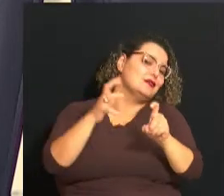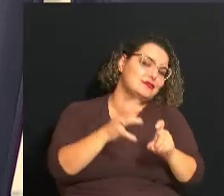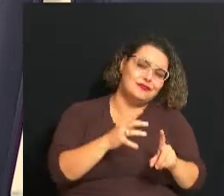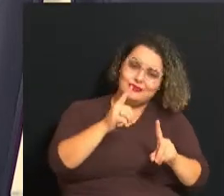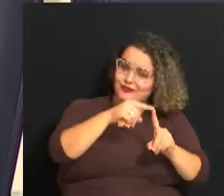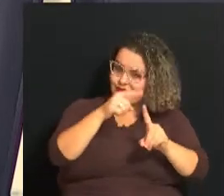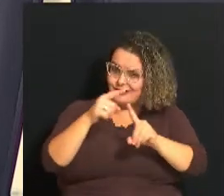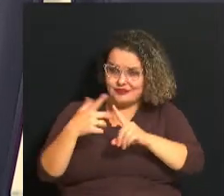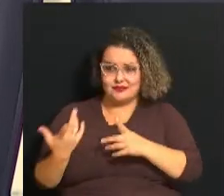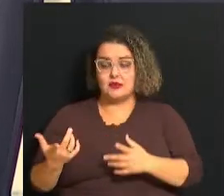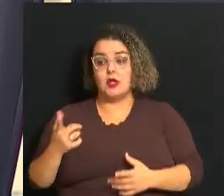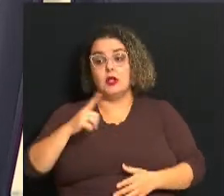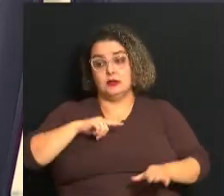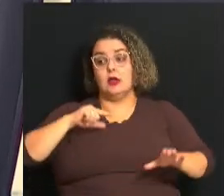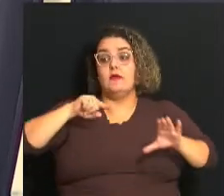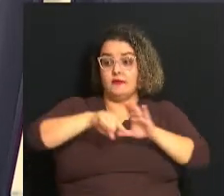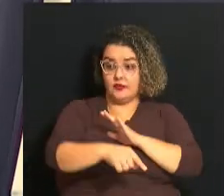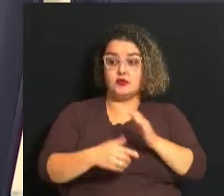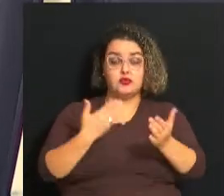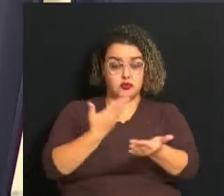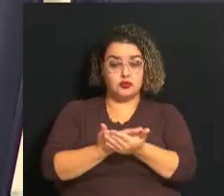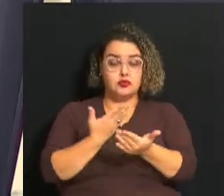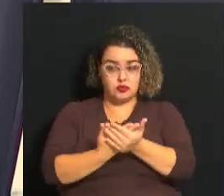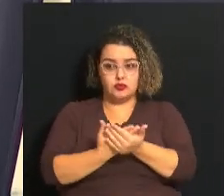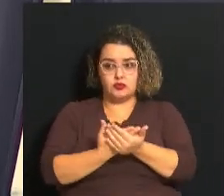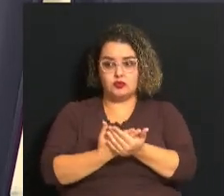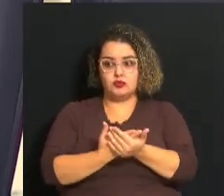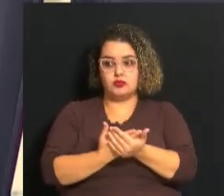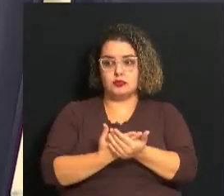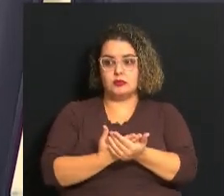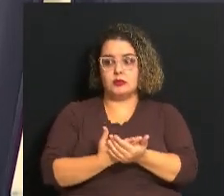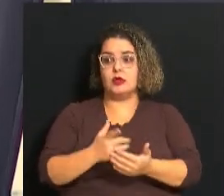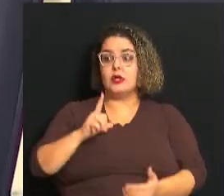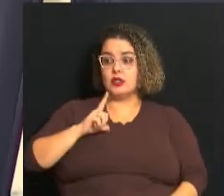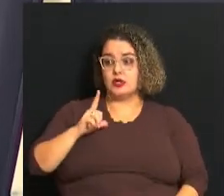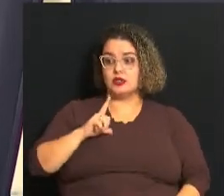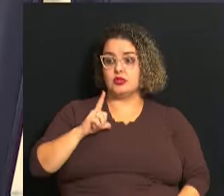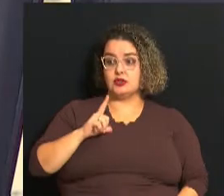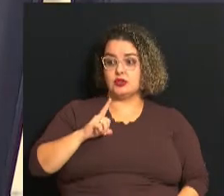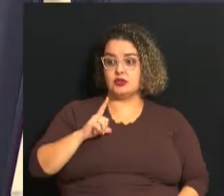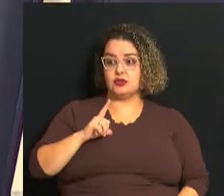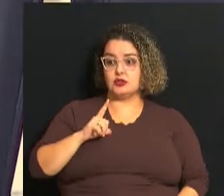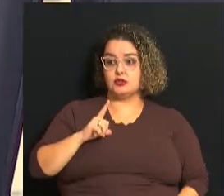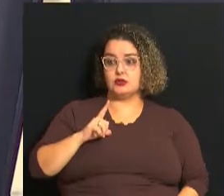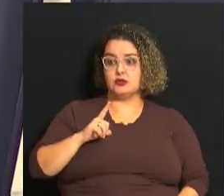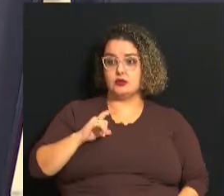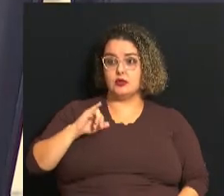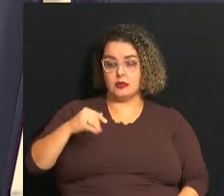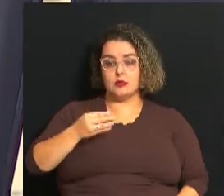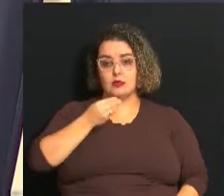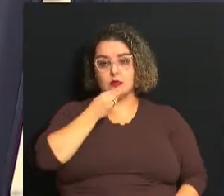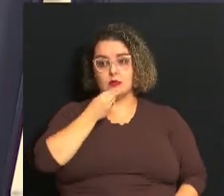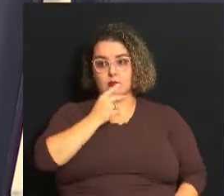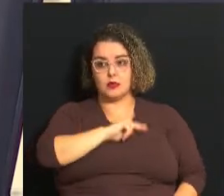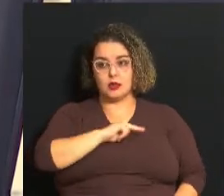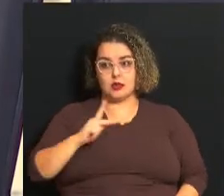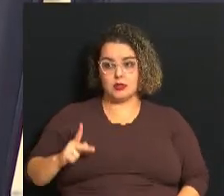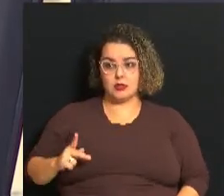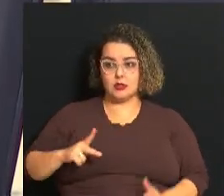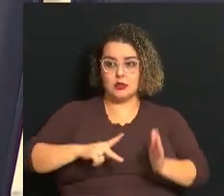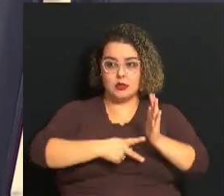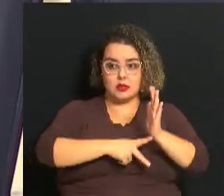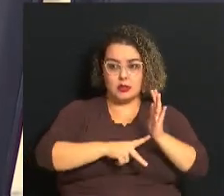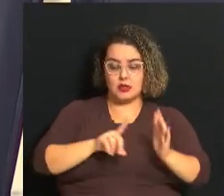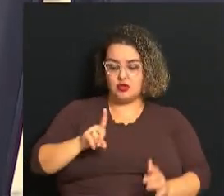muitos avanços nos estudos sobre isso eu tive a oportunidade quando eu era a presidenta do sindicato Servidores Municipais